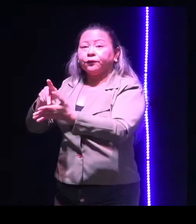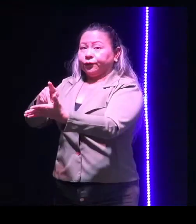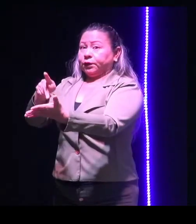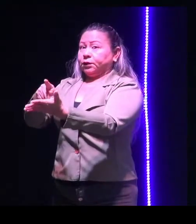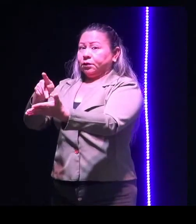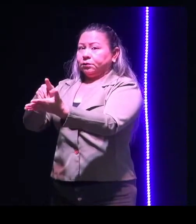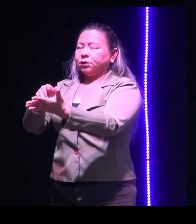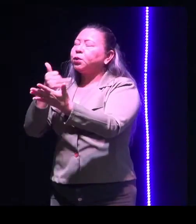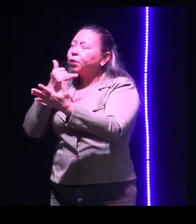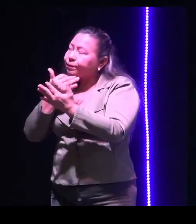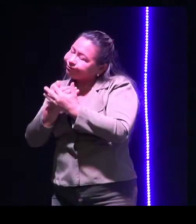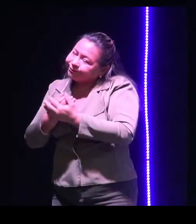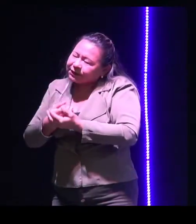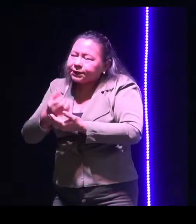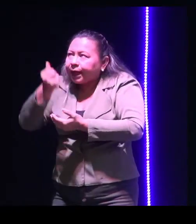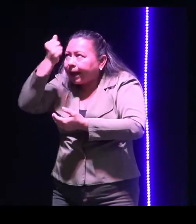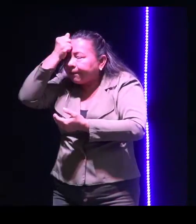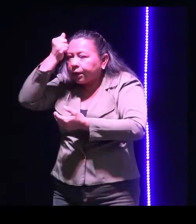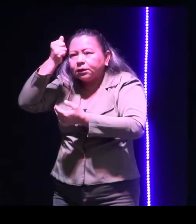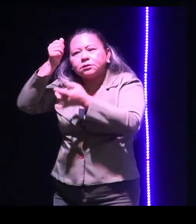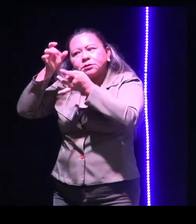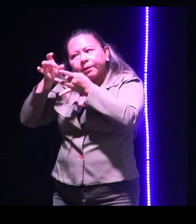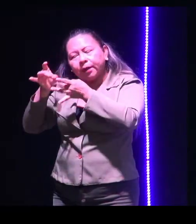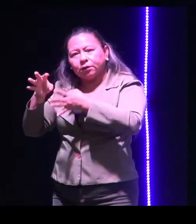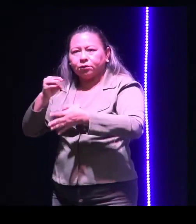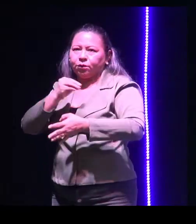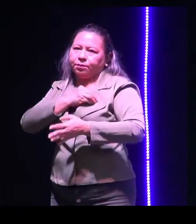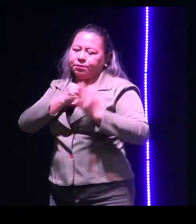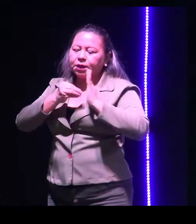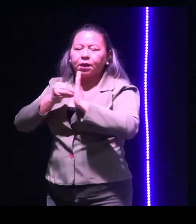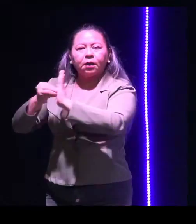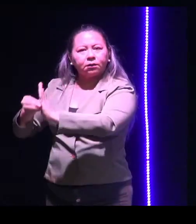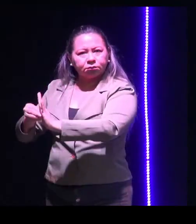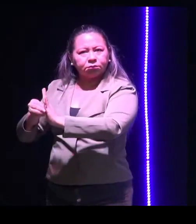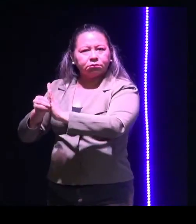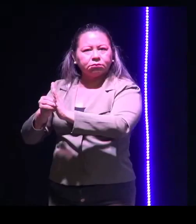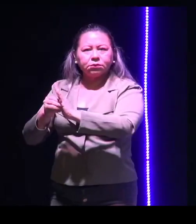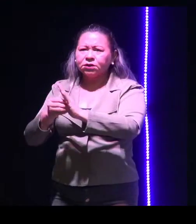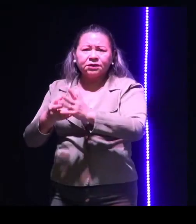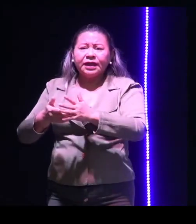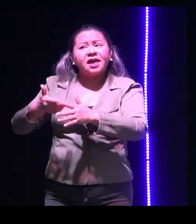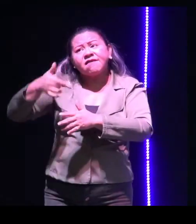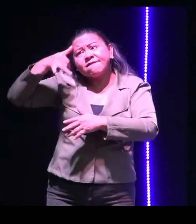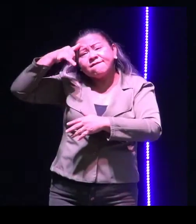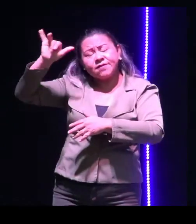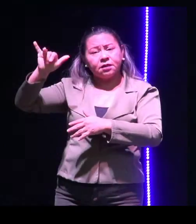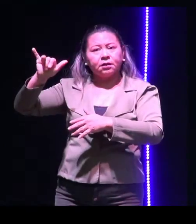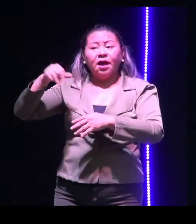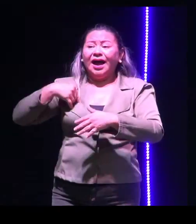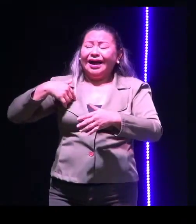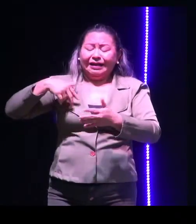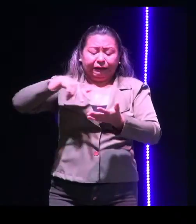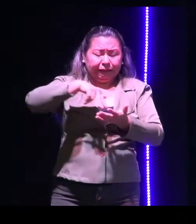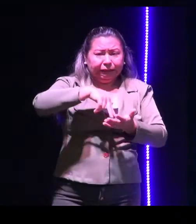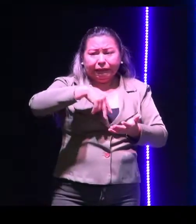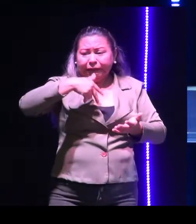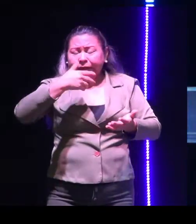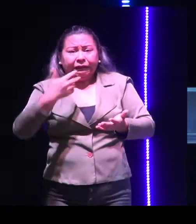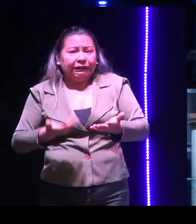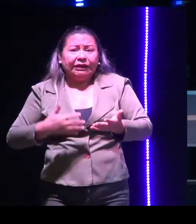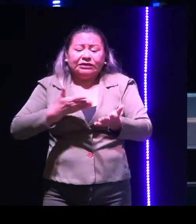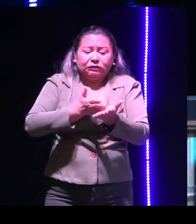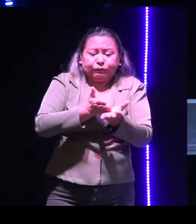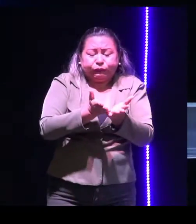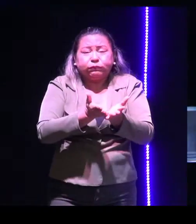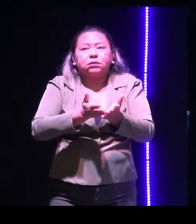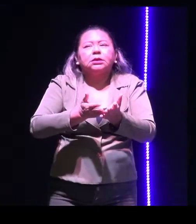Arrepende, confesse e abandone o seu pecado. Então, não volte mais àquela prática. Pastor, eu caí de novo, e agora? Tem